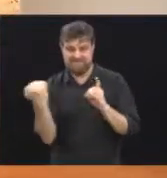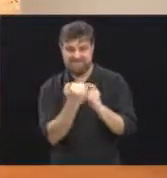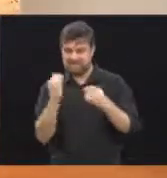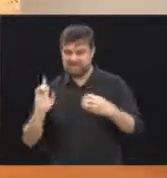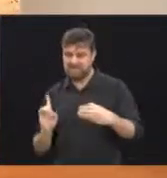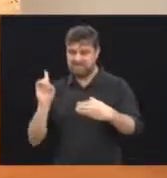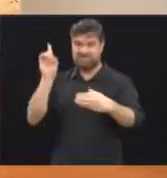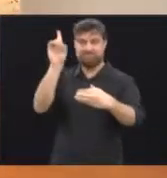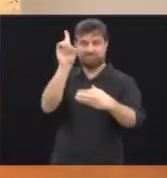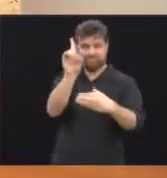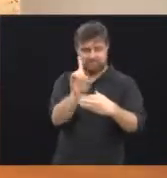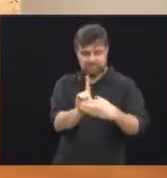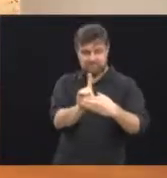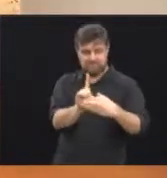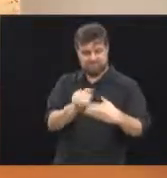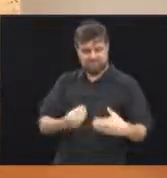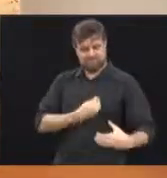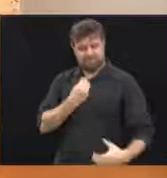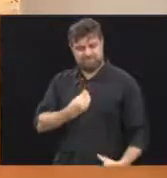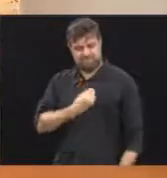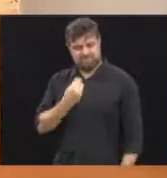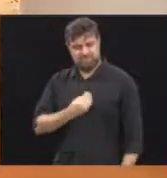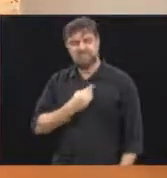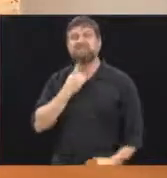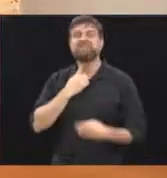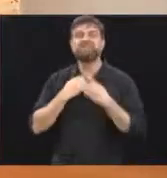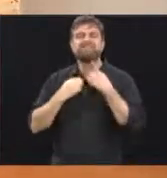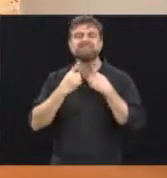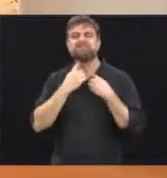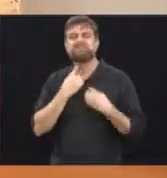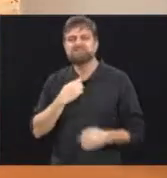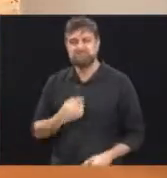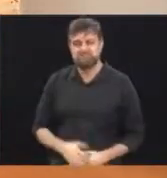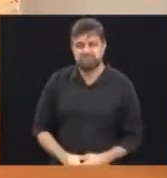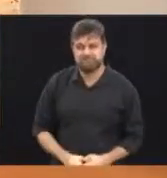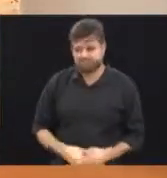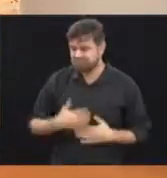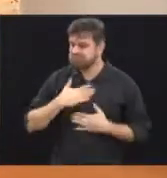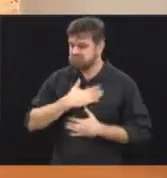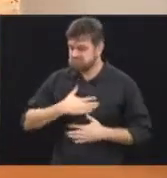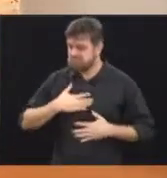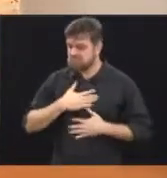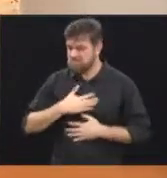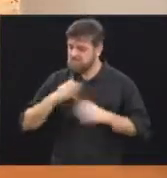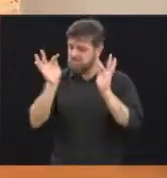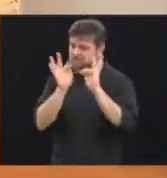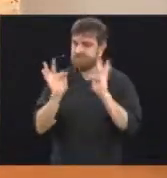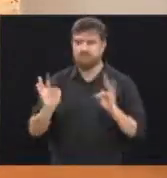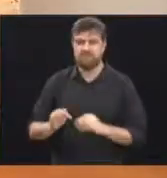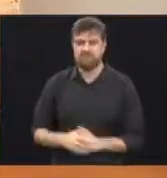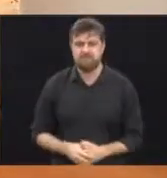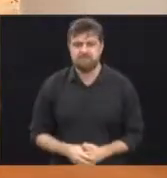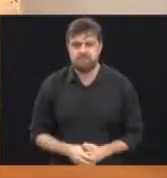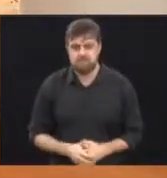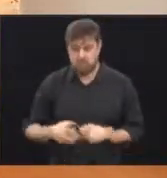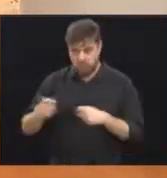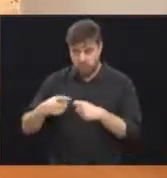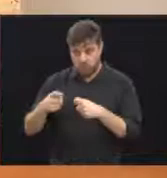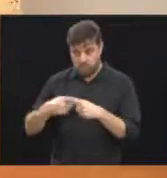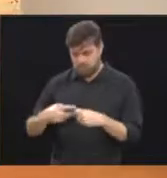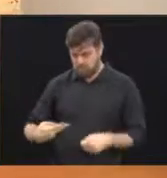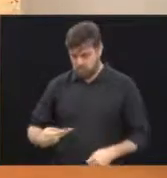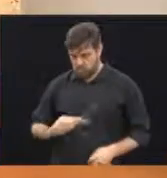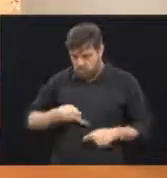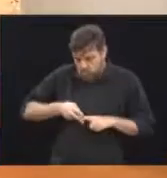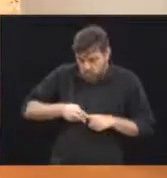de volta a sua vontade de viver. Como o professor Ivo Pitangui dizia, o cirurgião plástico